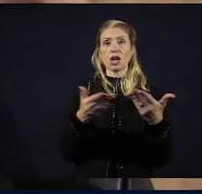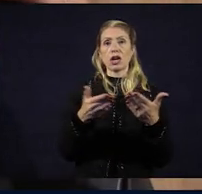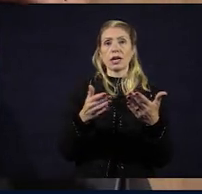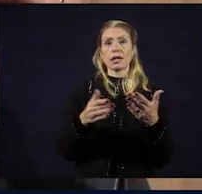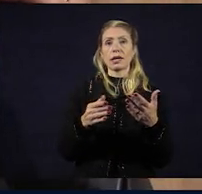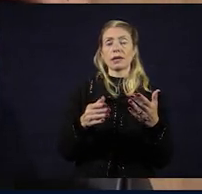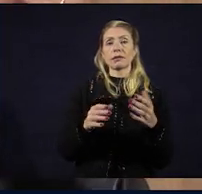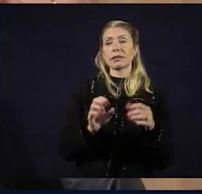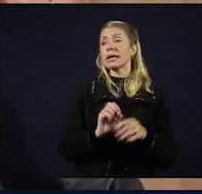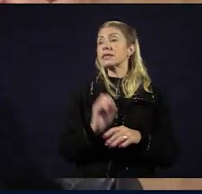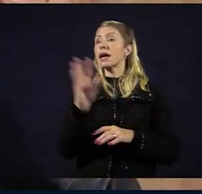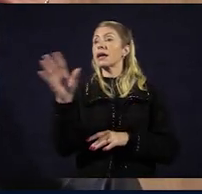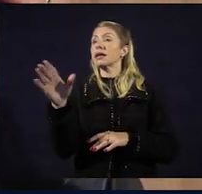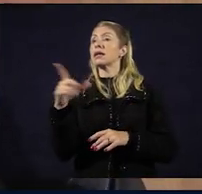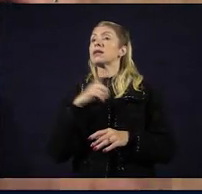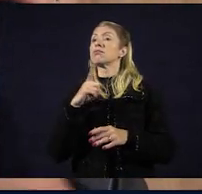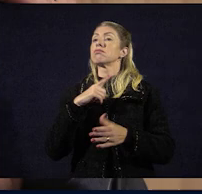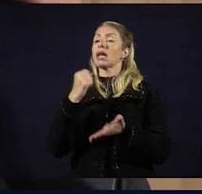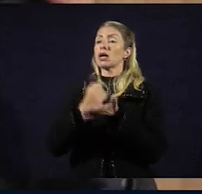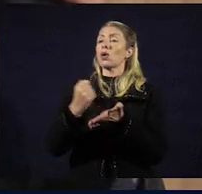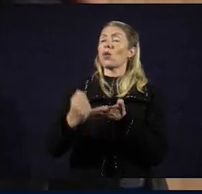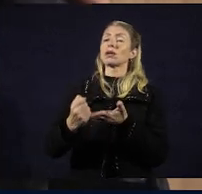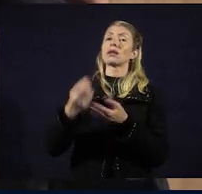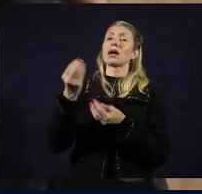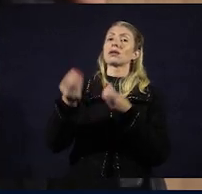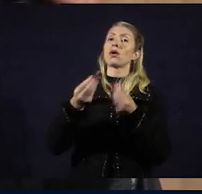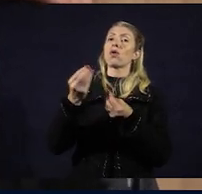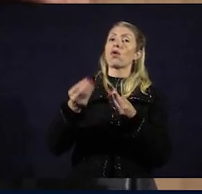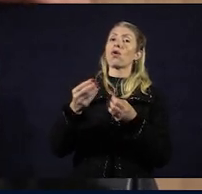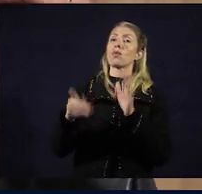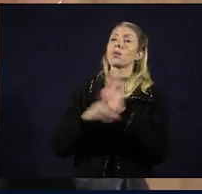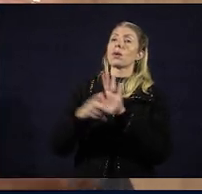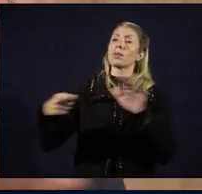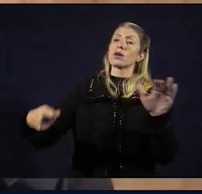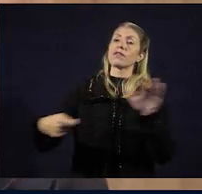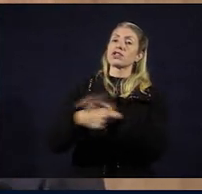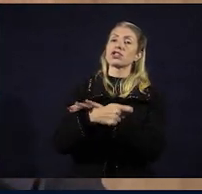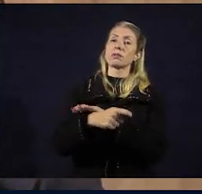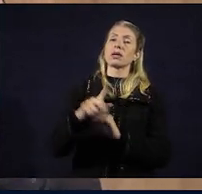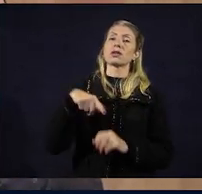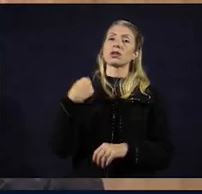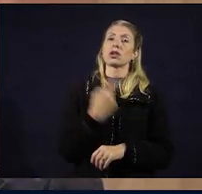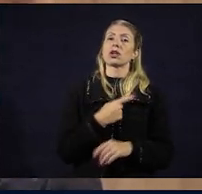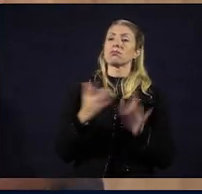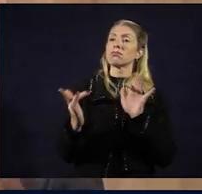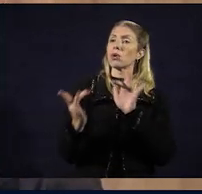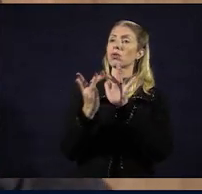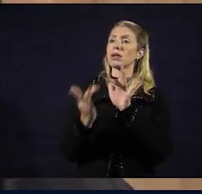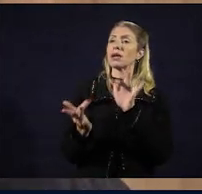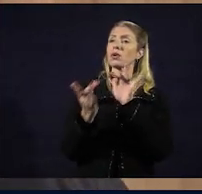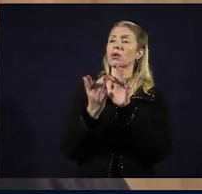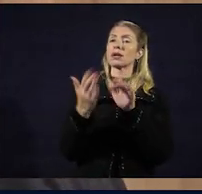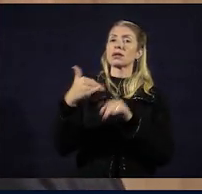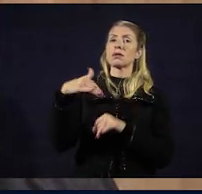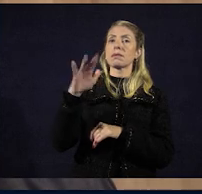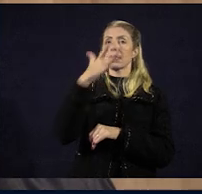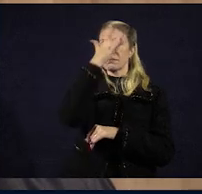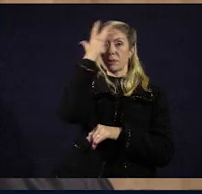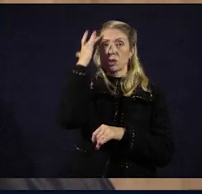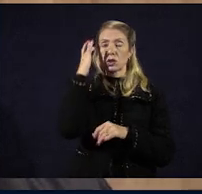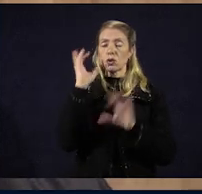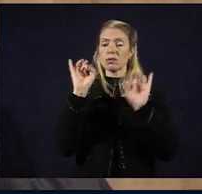e estão sendo contratado por essas hastes por esses fundos de investimento e cada vez a gente tem mais contato com gente